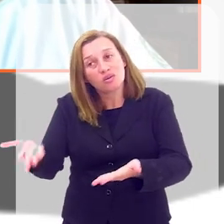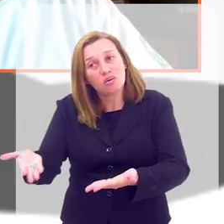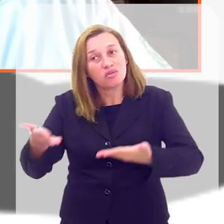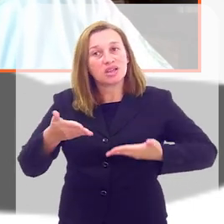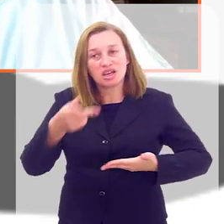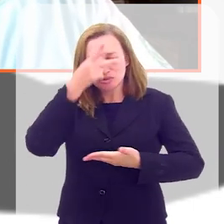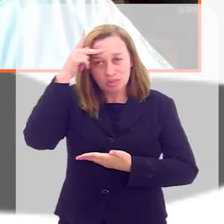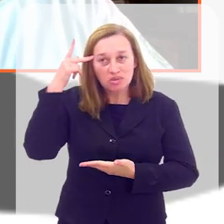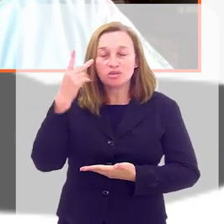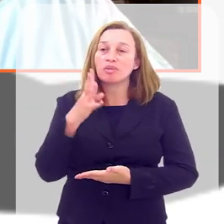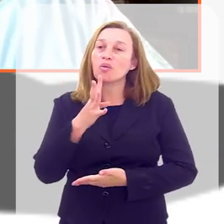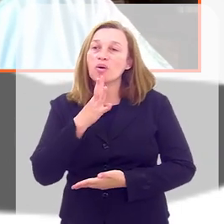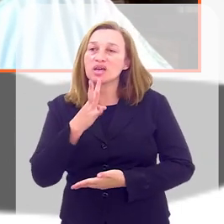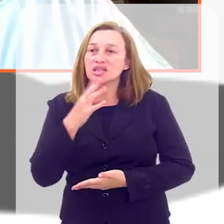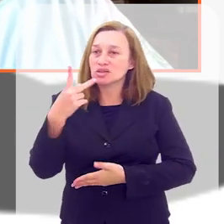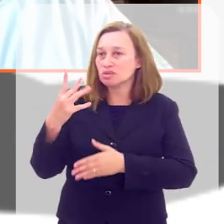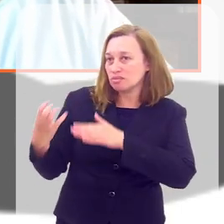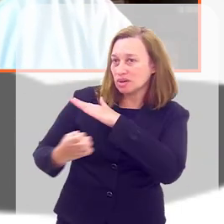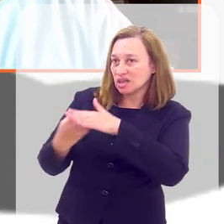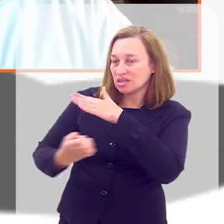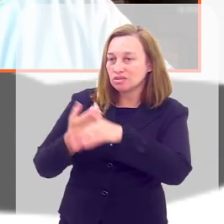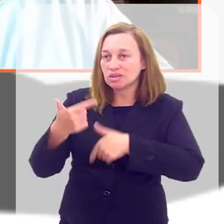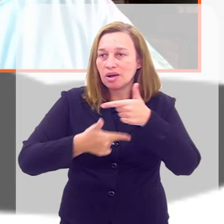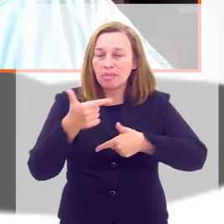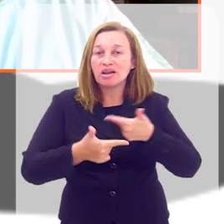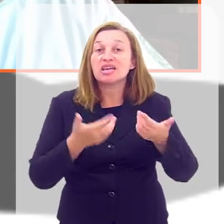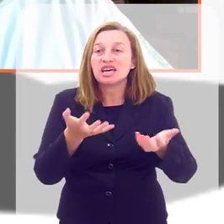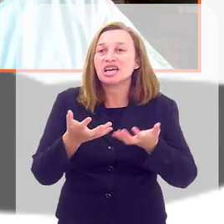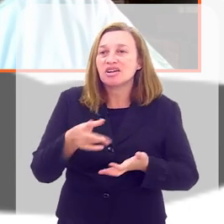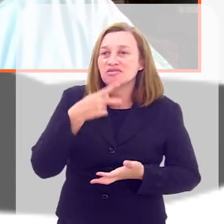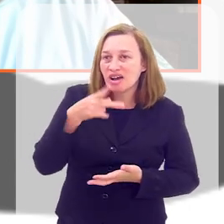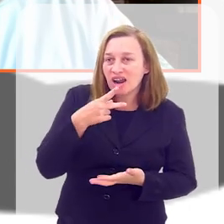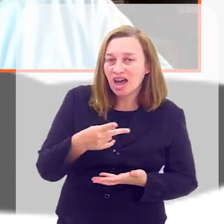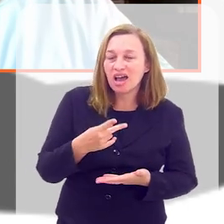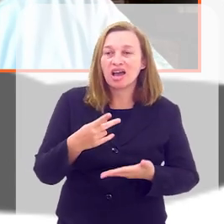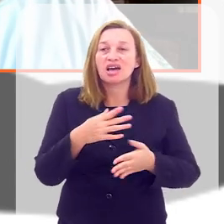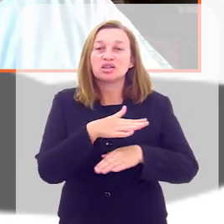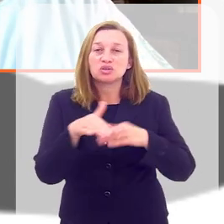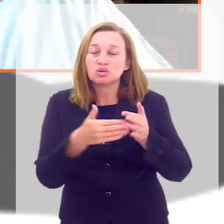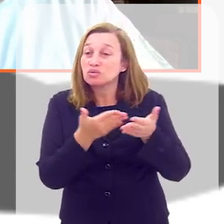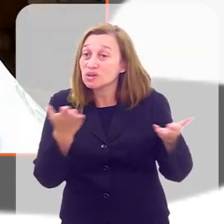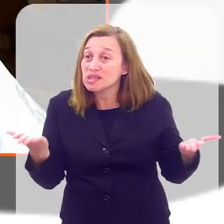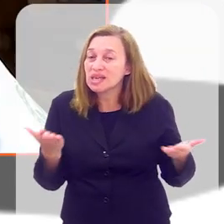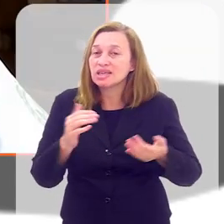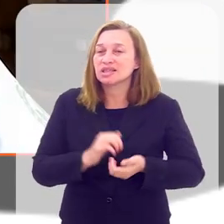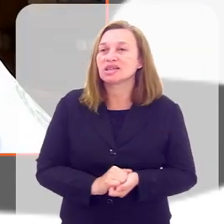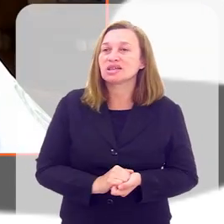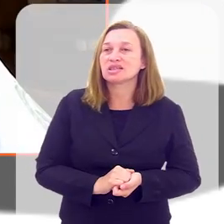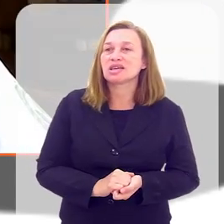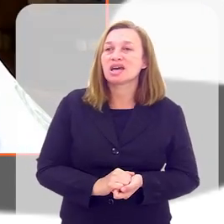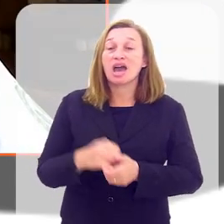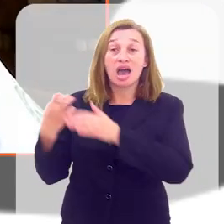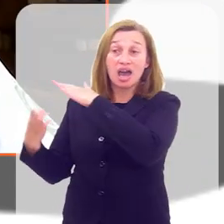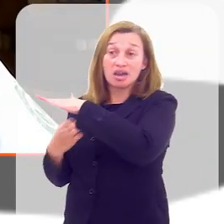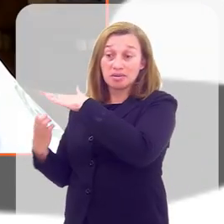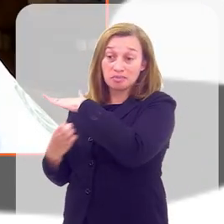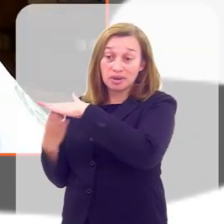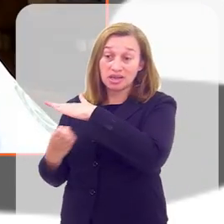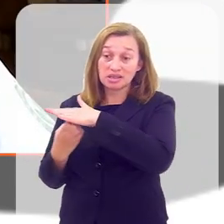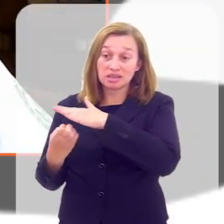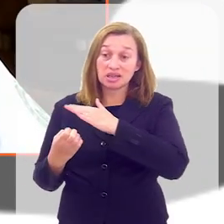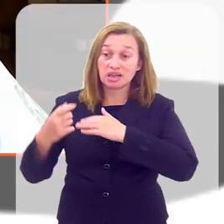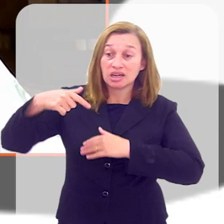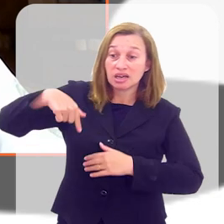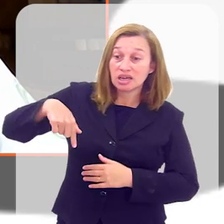é seu para você agradecer e chamar as pessoas para conhecer o sistema quick House eu quero dizer as pessoas ao seu público aí que